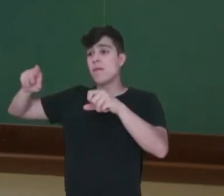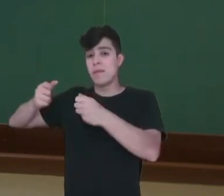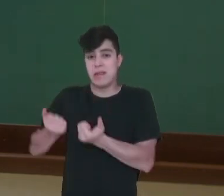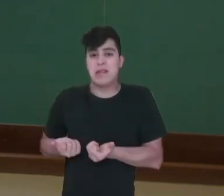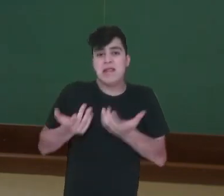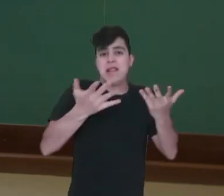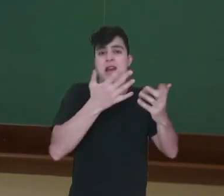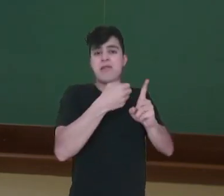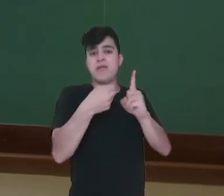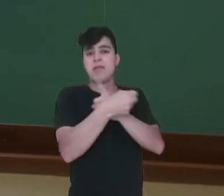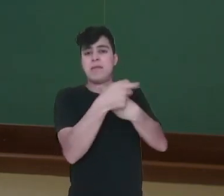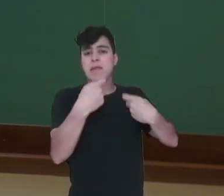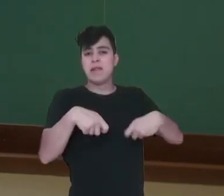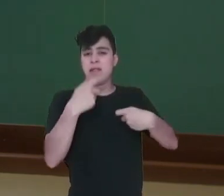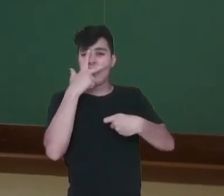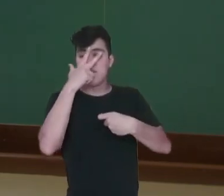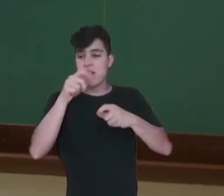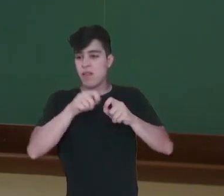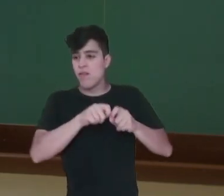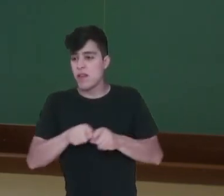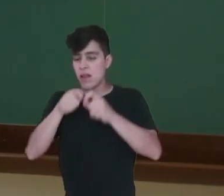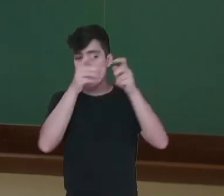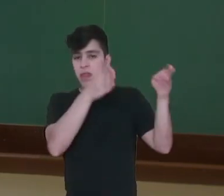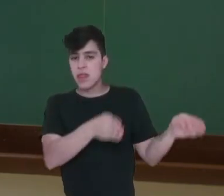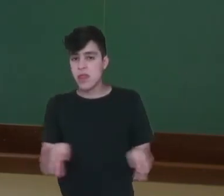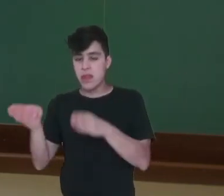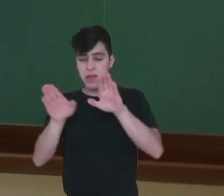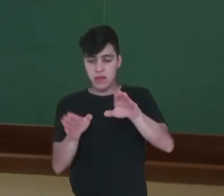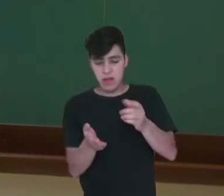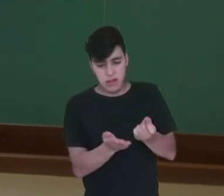aquilo que a sociedade consome, né? Então, o consumo